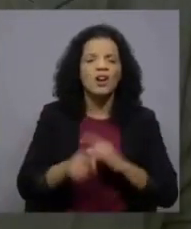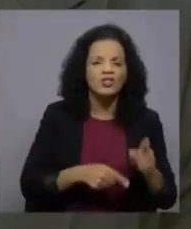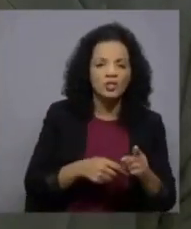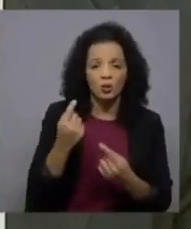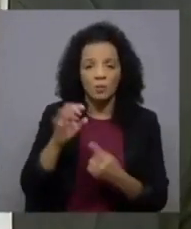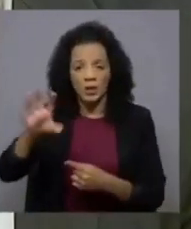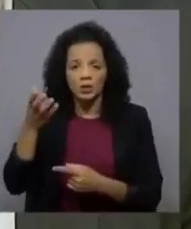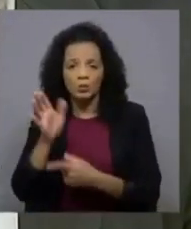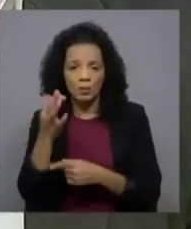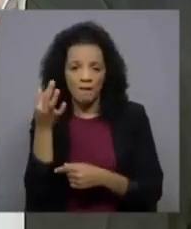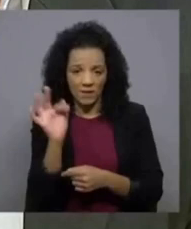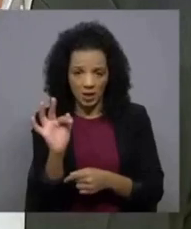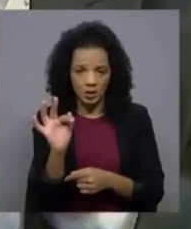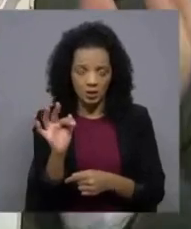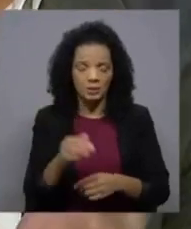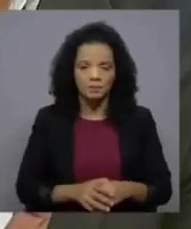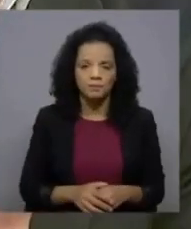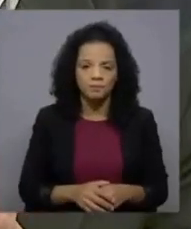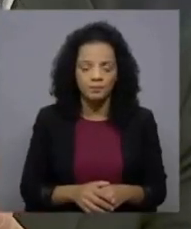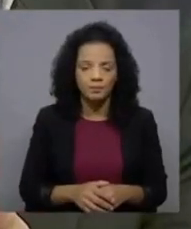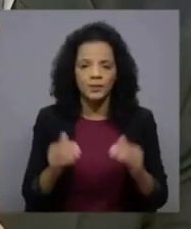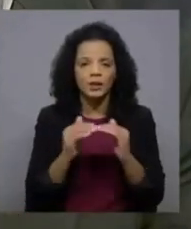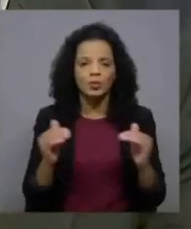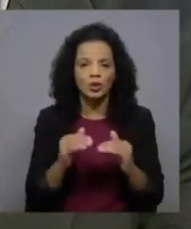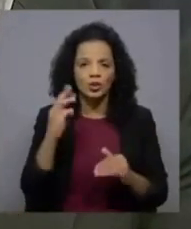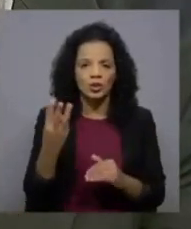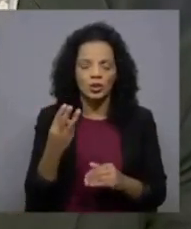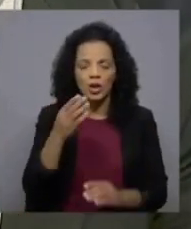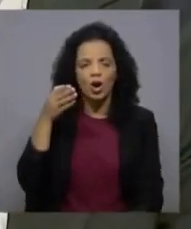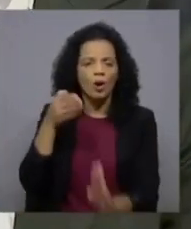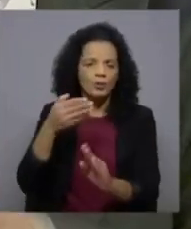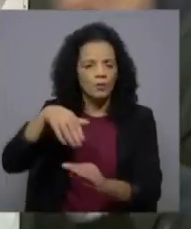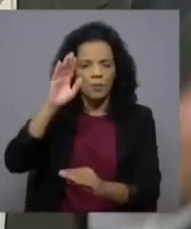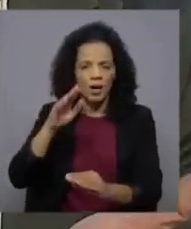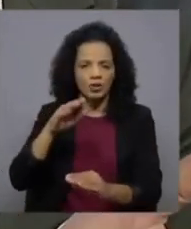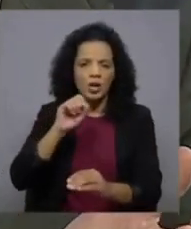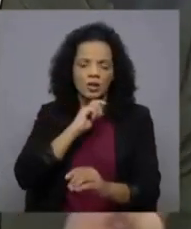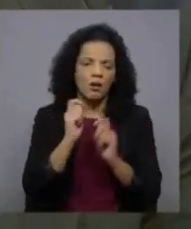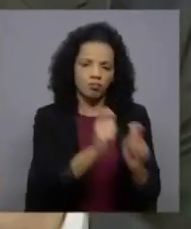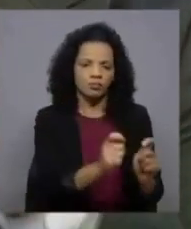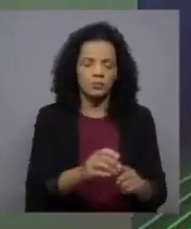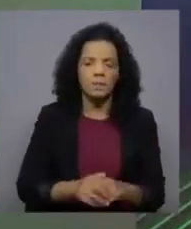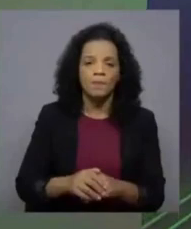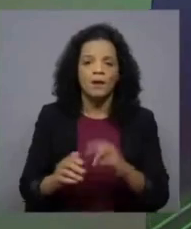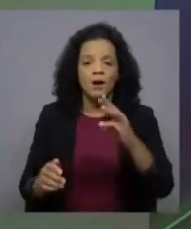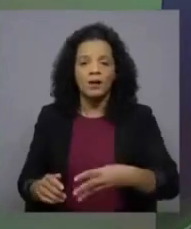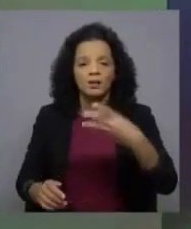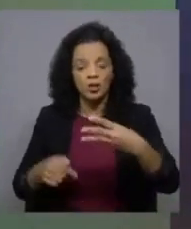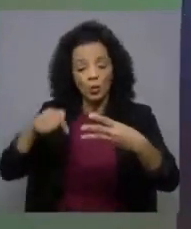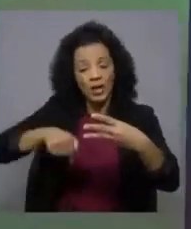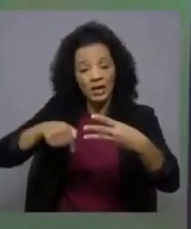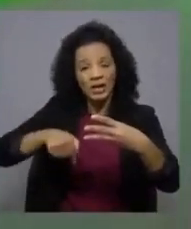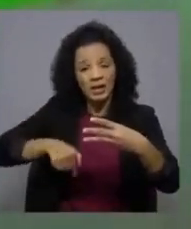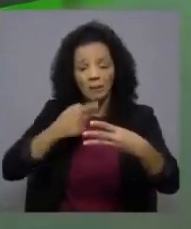em certos países como a França por exemplo existem três categorias deixávamos mais objetivo é para passar a palavra de Deus categoria extensões A Regra geral a